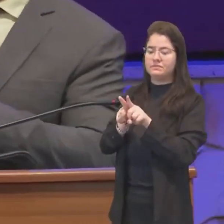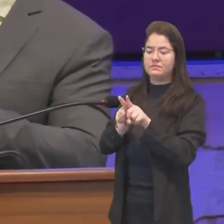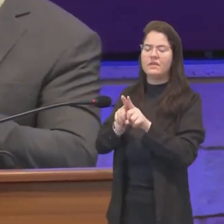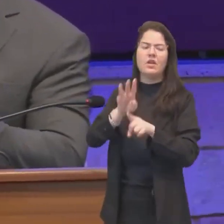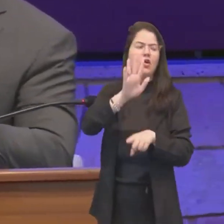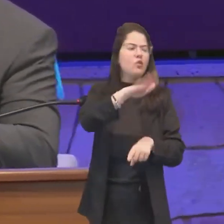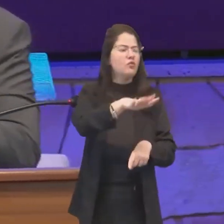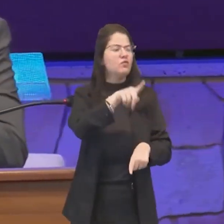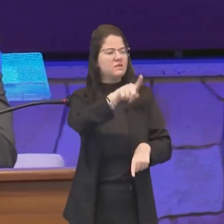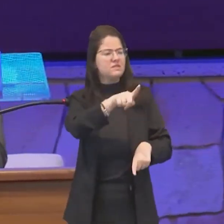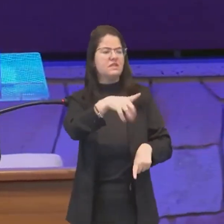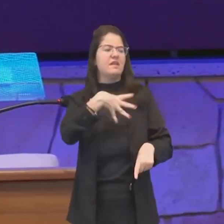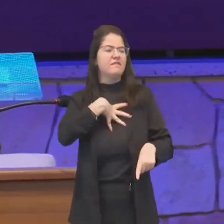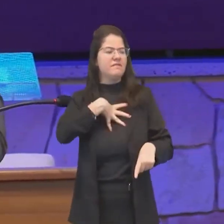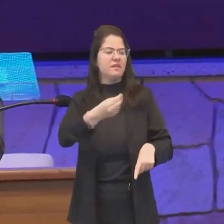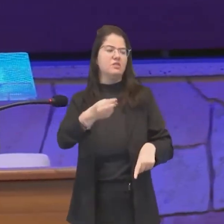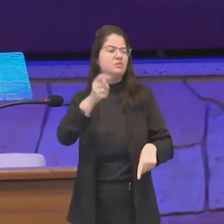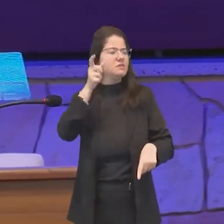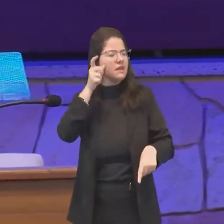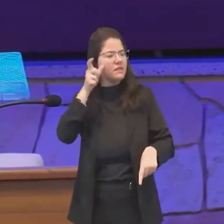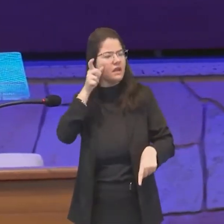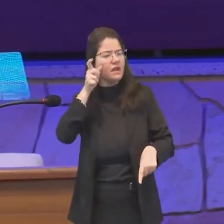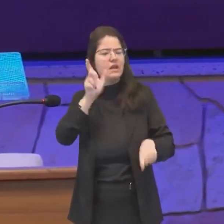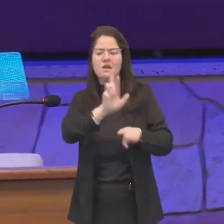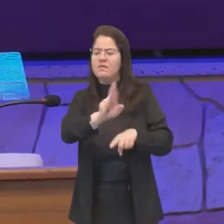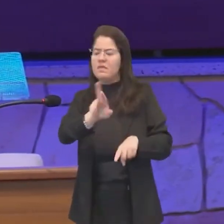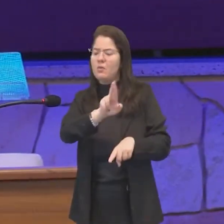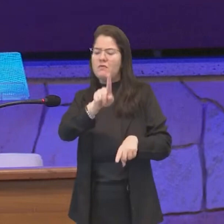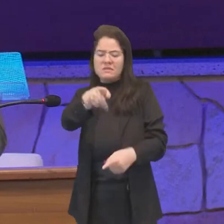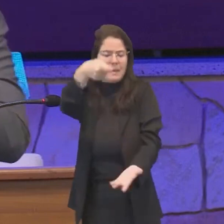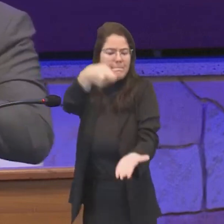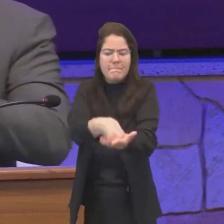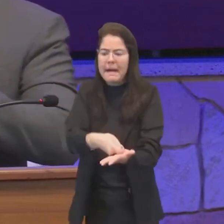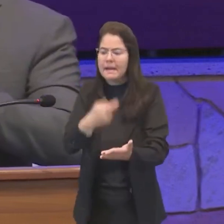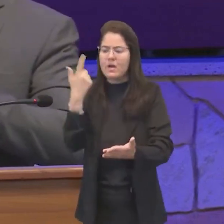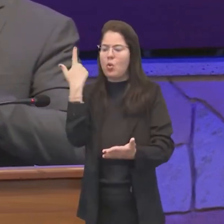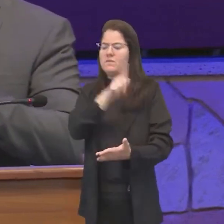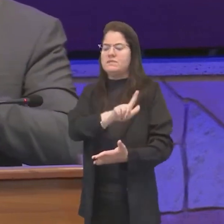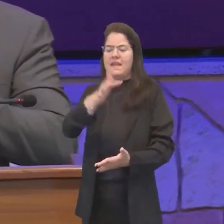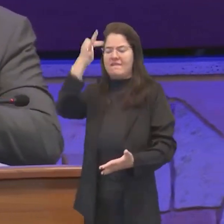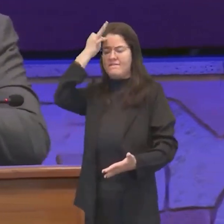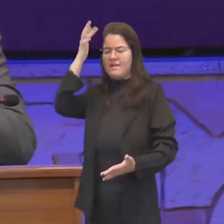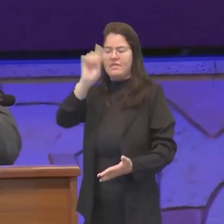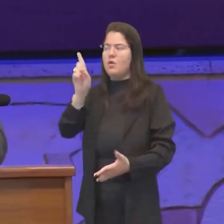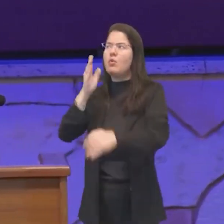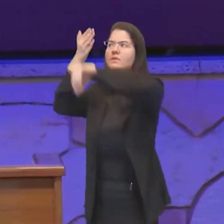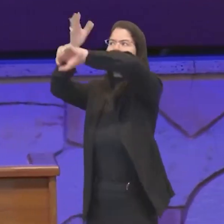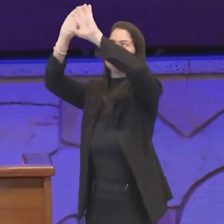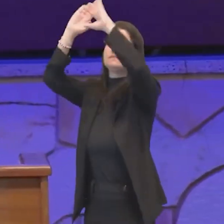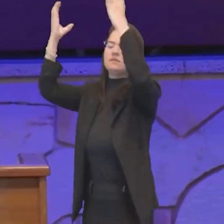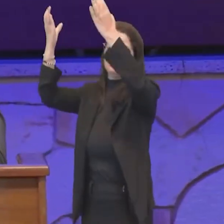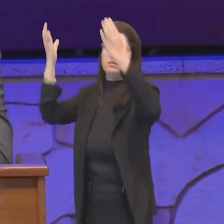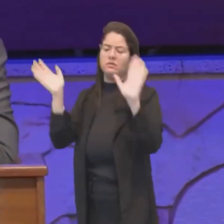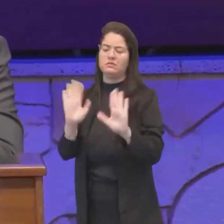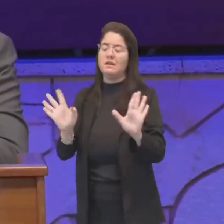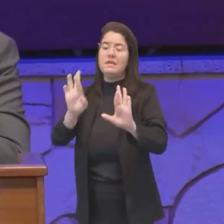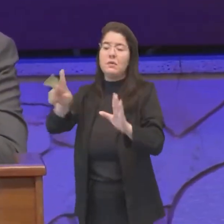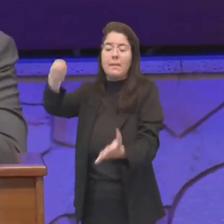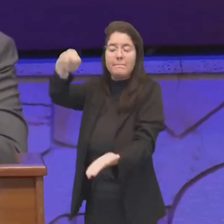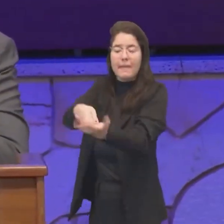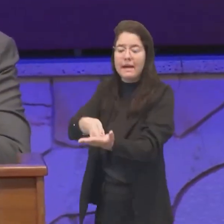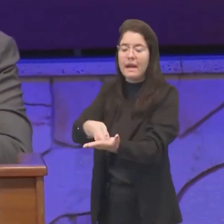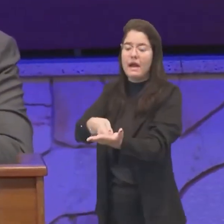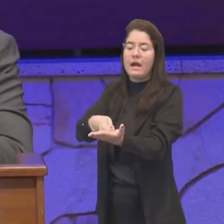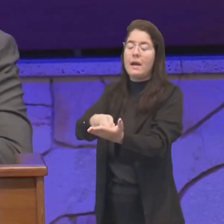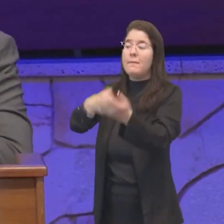Satanás, filho do diabo, você não tem parte nisso. Não é com preço, não é pagando que você tem alguma coisa. Não se trata de pagar, se trata